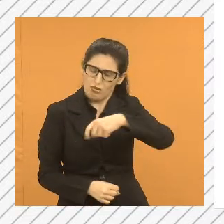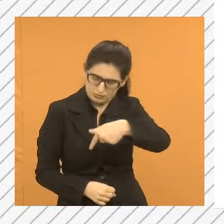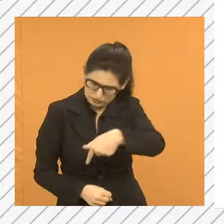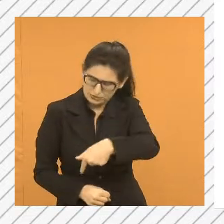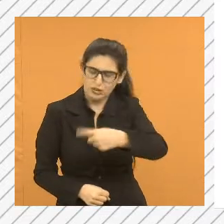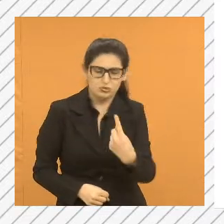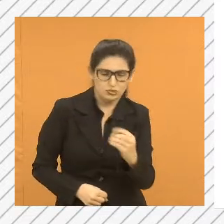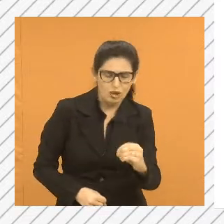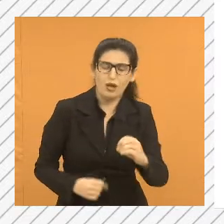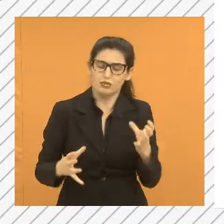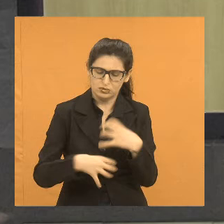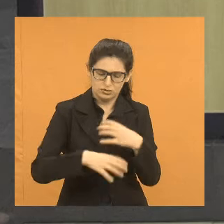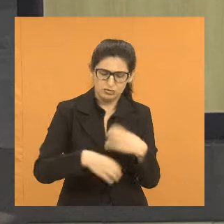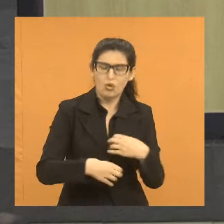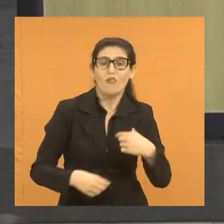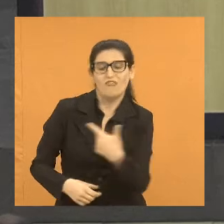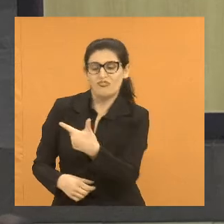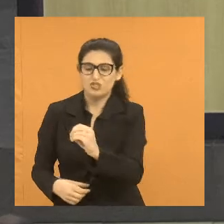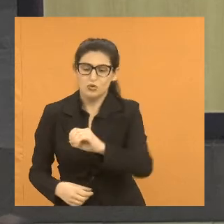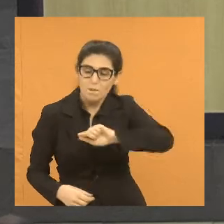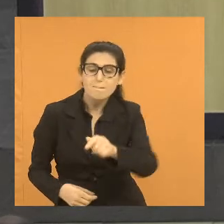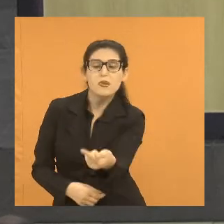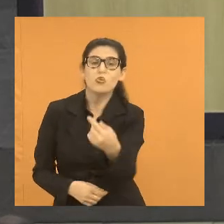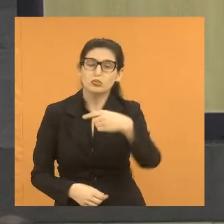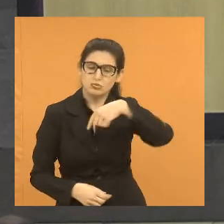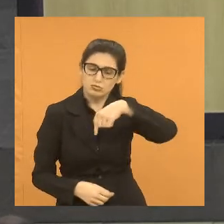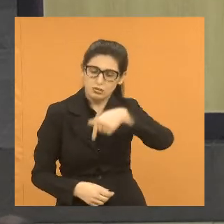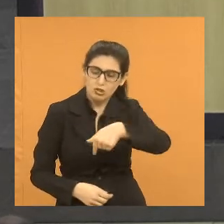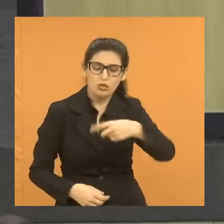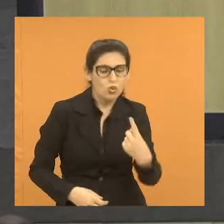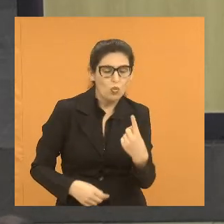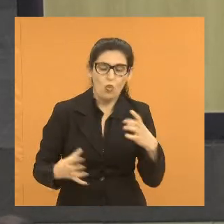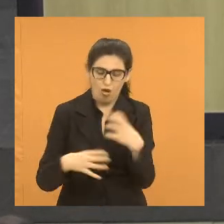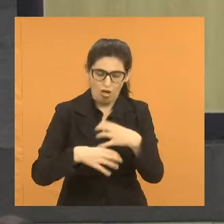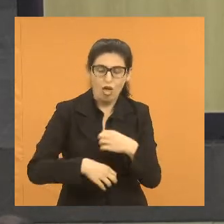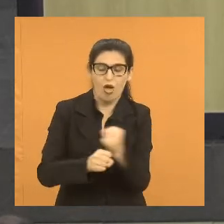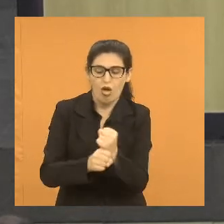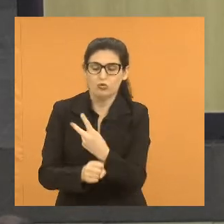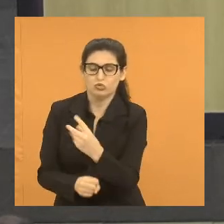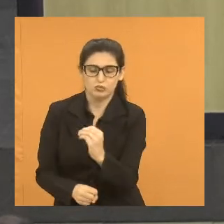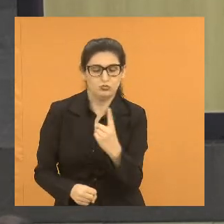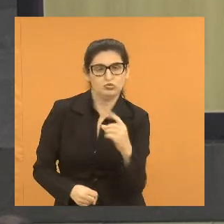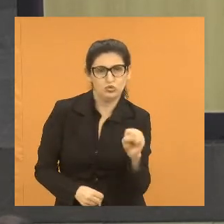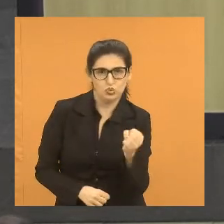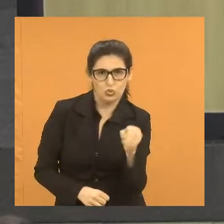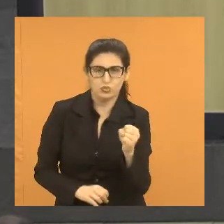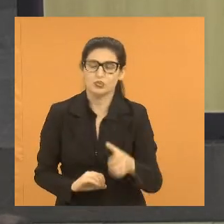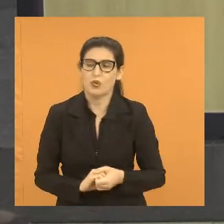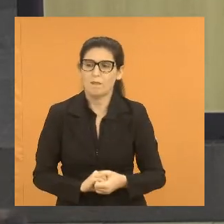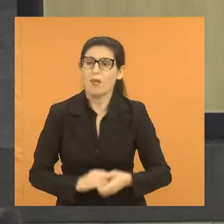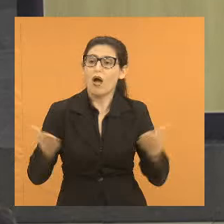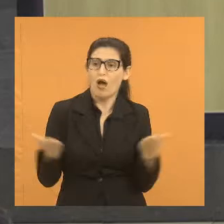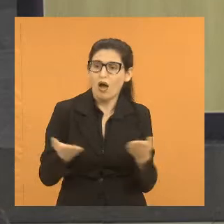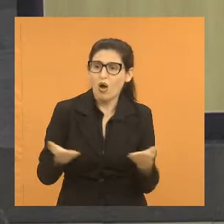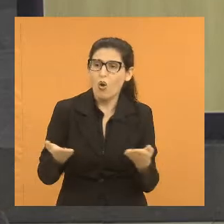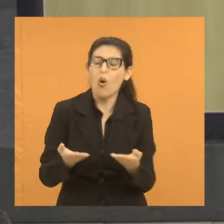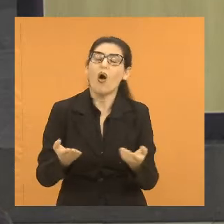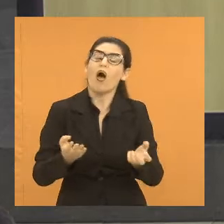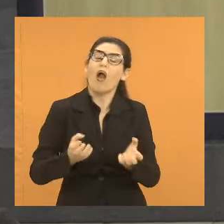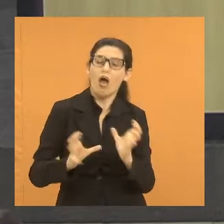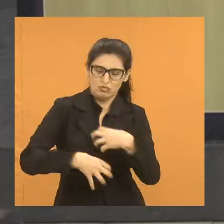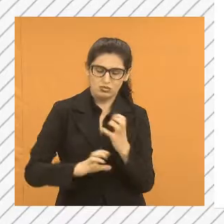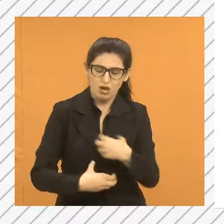16.710 exames, para 20.071 exames em 2018. Agora, vamos para os exames